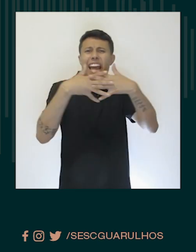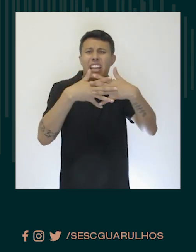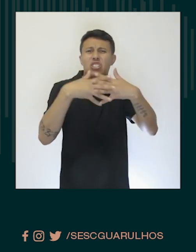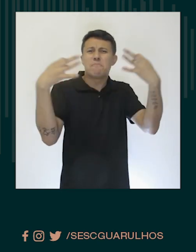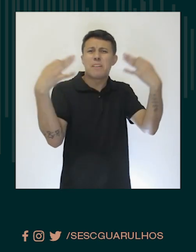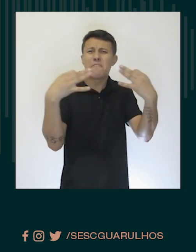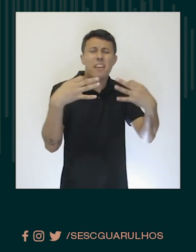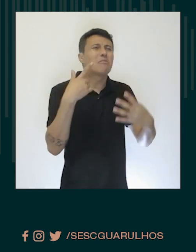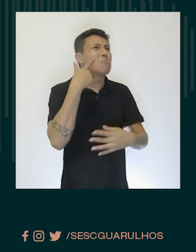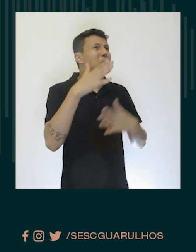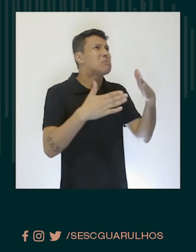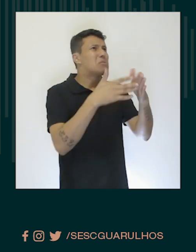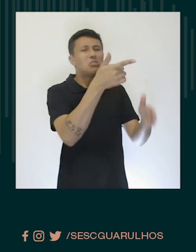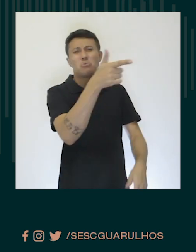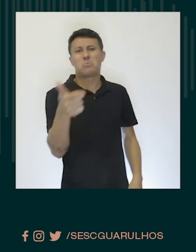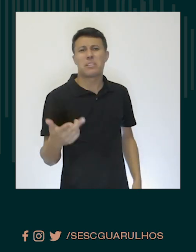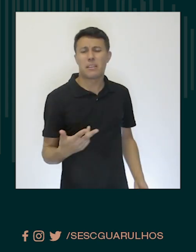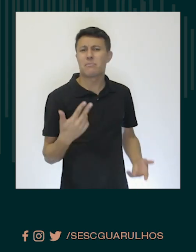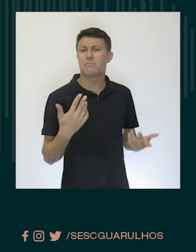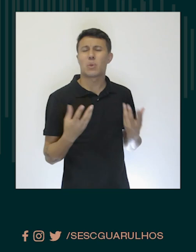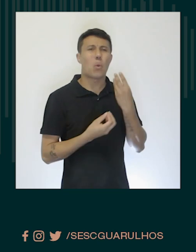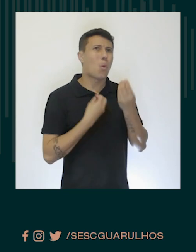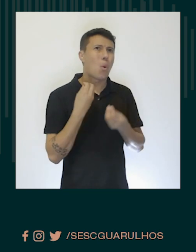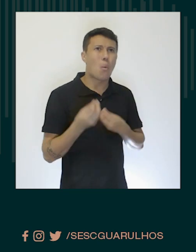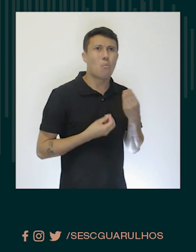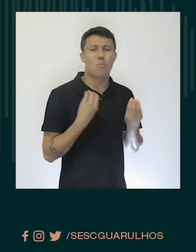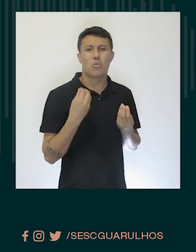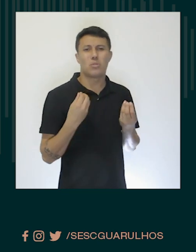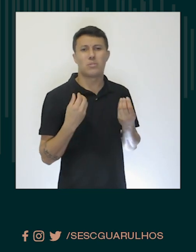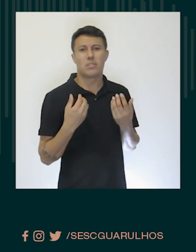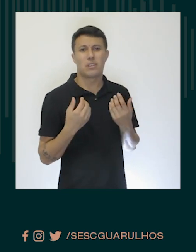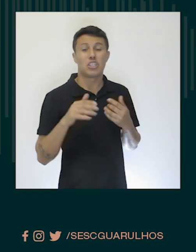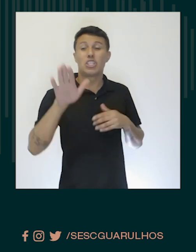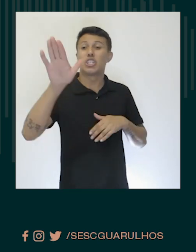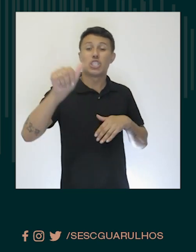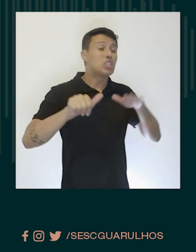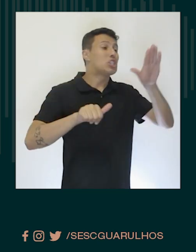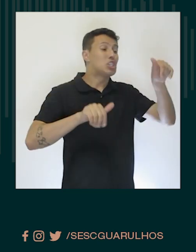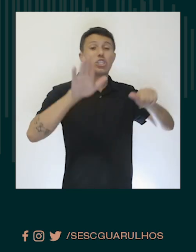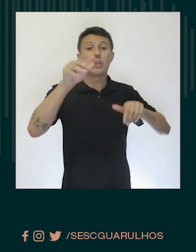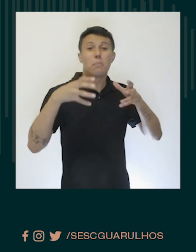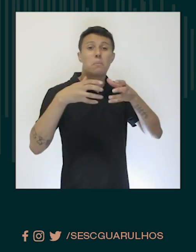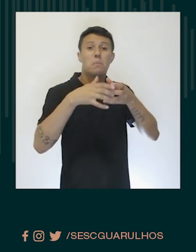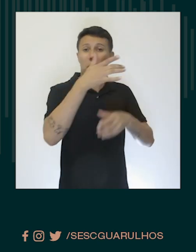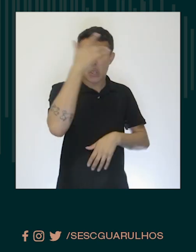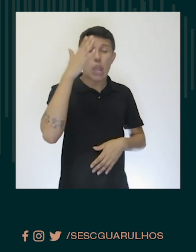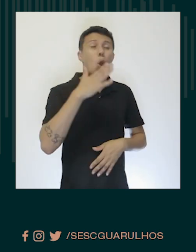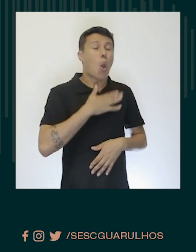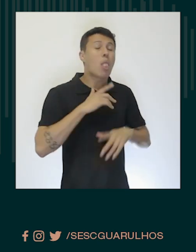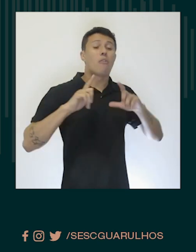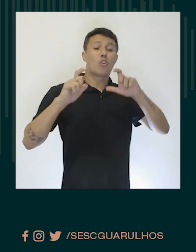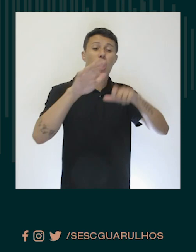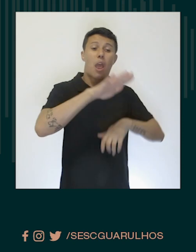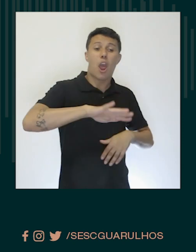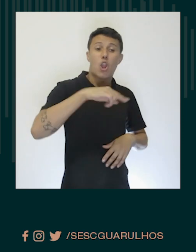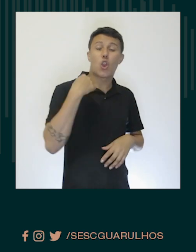a pensar aqui. A gente chamando uma galera que curte o nosso tempo de fotografia para um